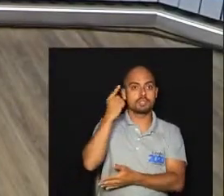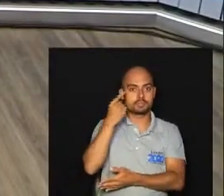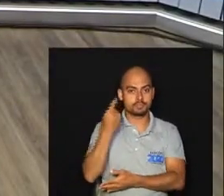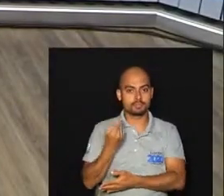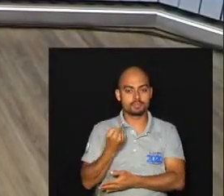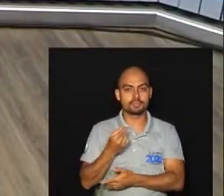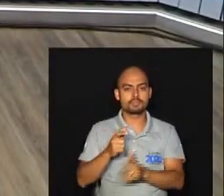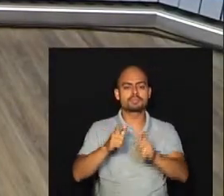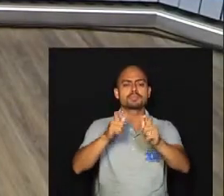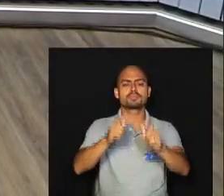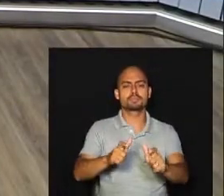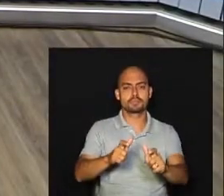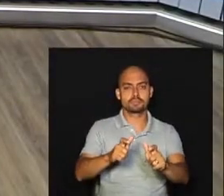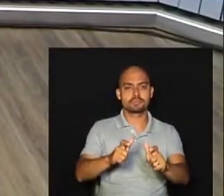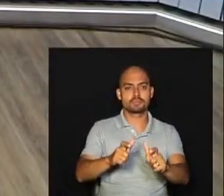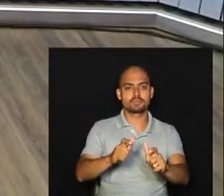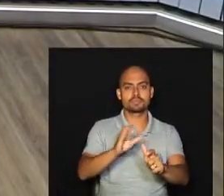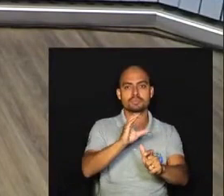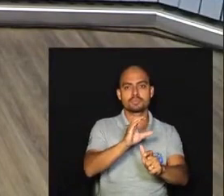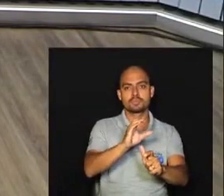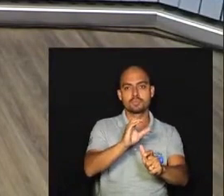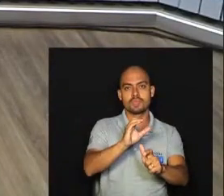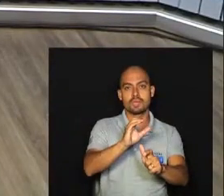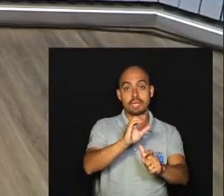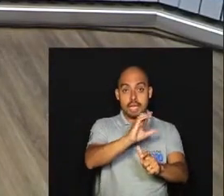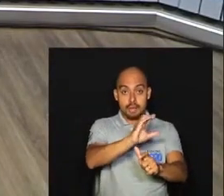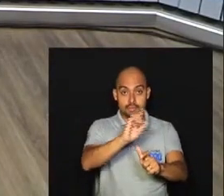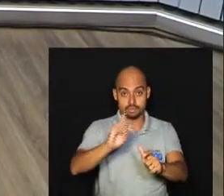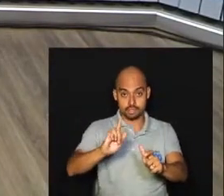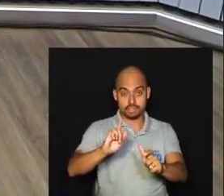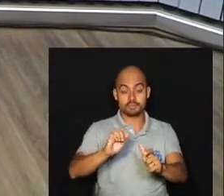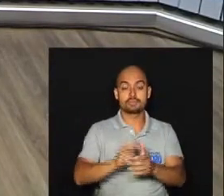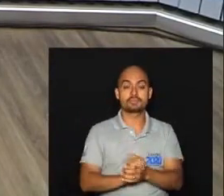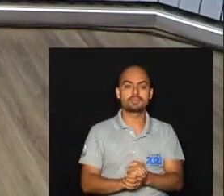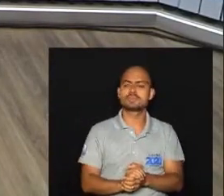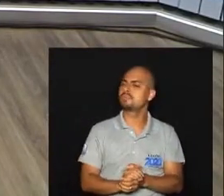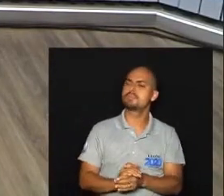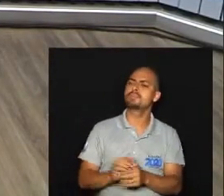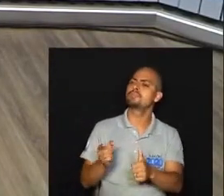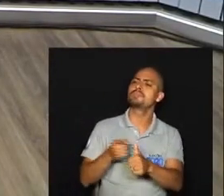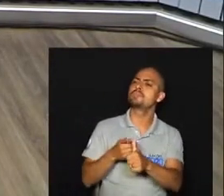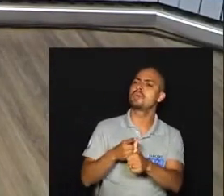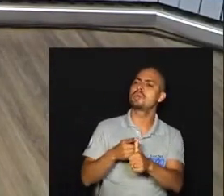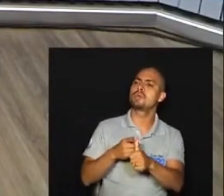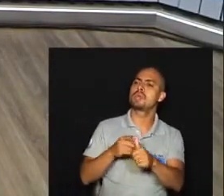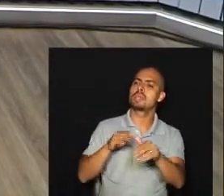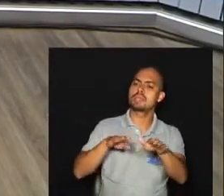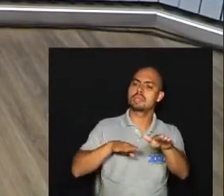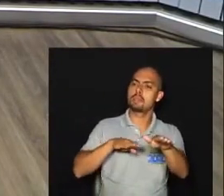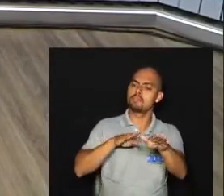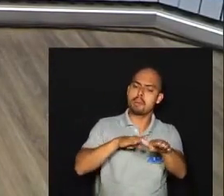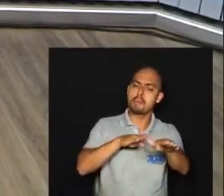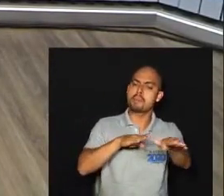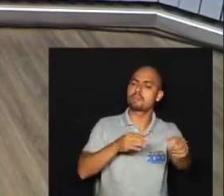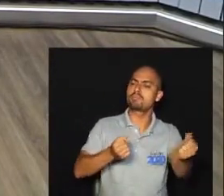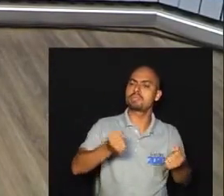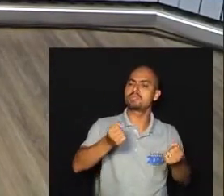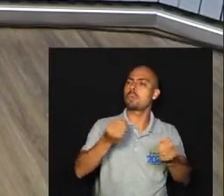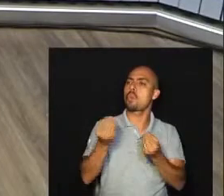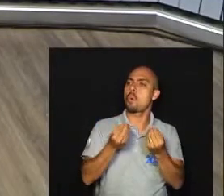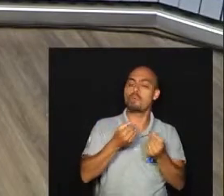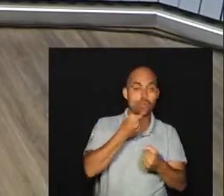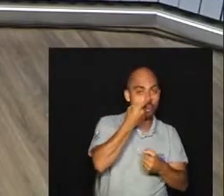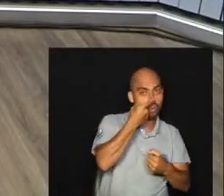novamente, que está no distrito do Campo Grande. Mina, primeiramente, como é que foi o trânsito do distrito do